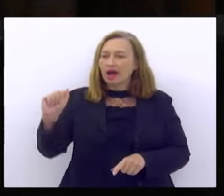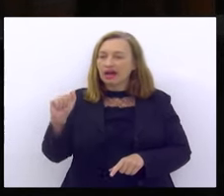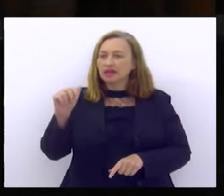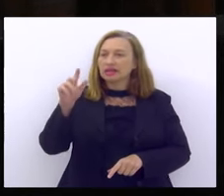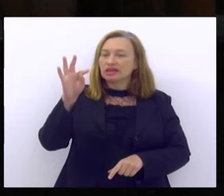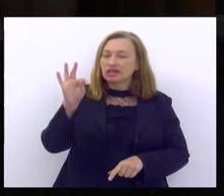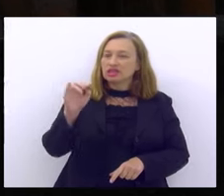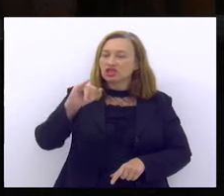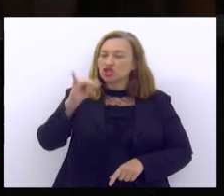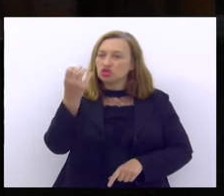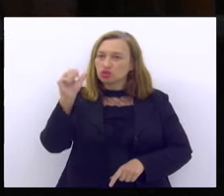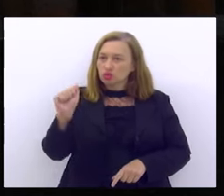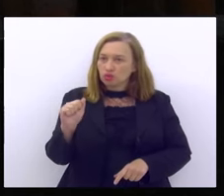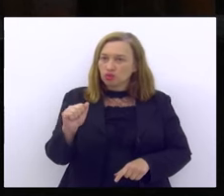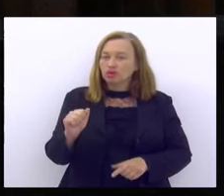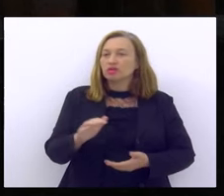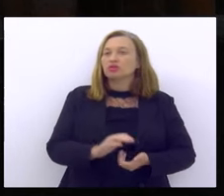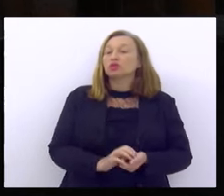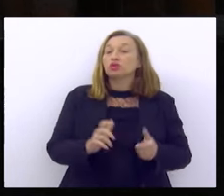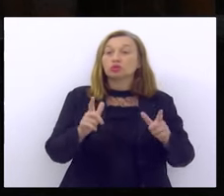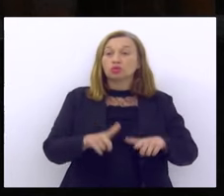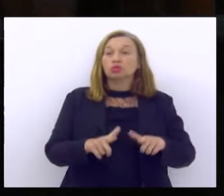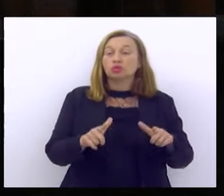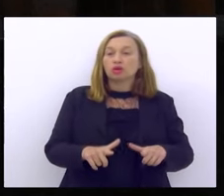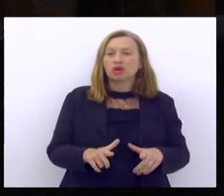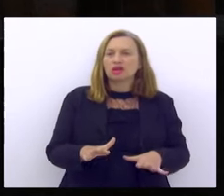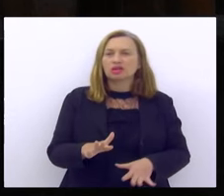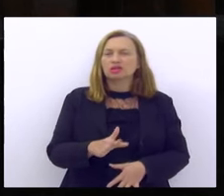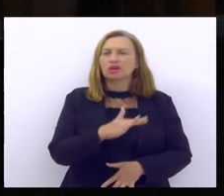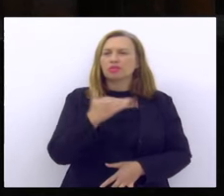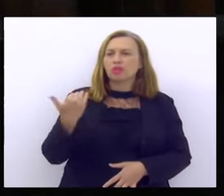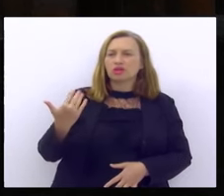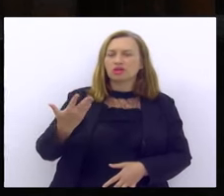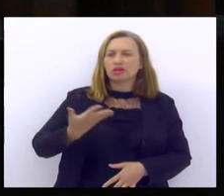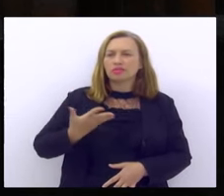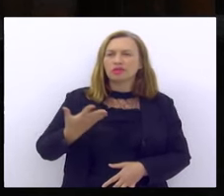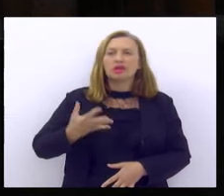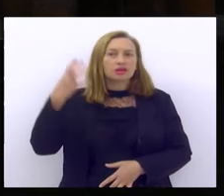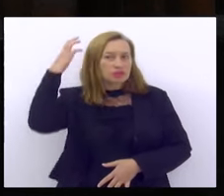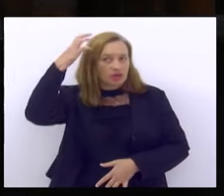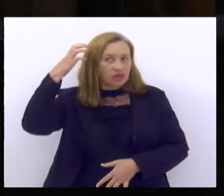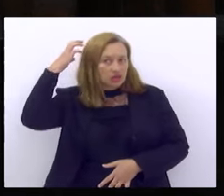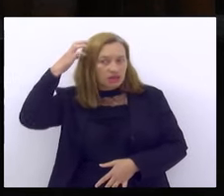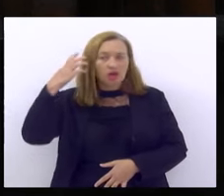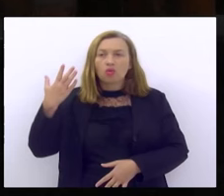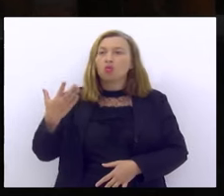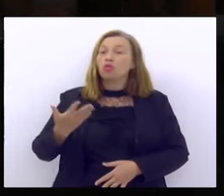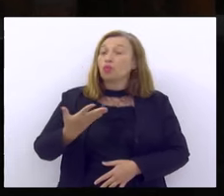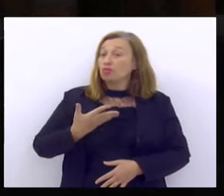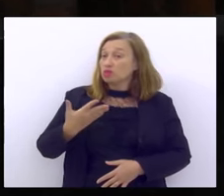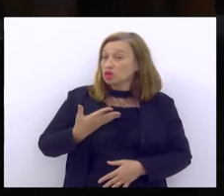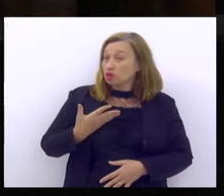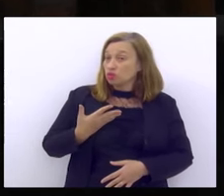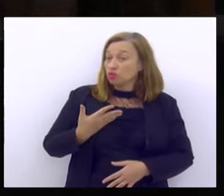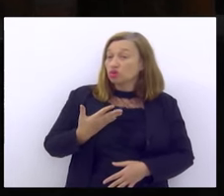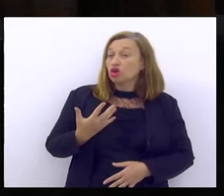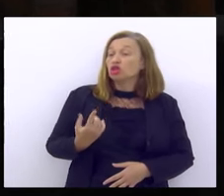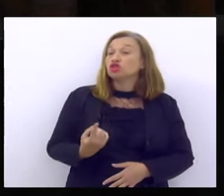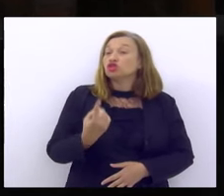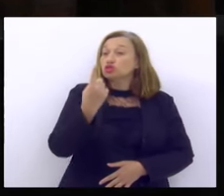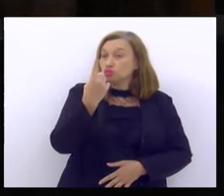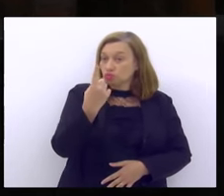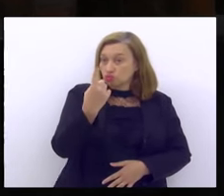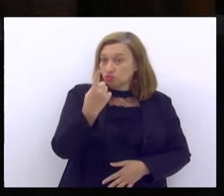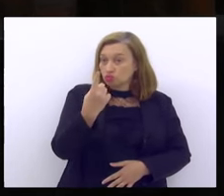bojo das investigações do assassinato da nossa companheira de partido, Marielle Franco, um amigo de um dos indiciados